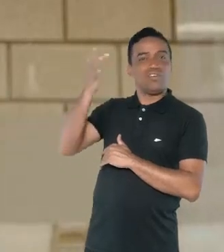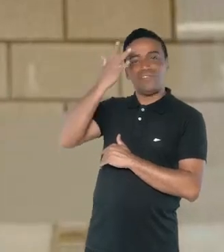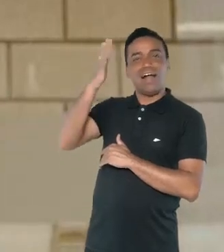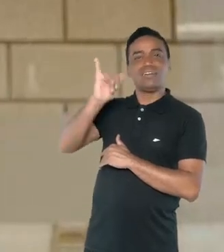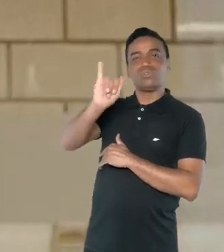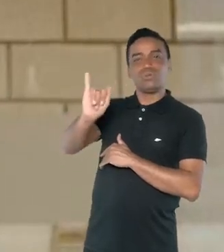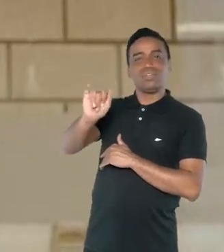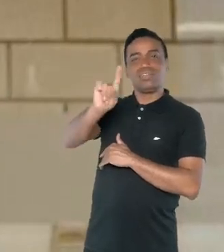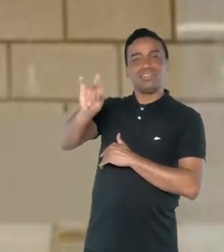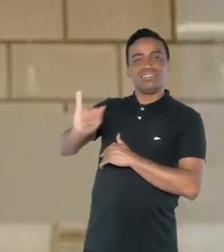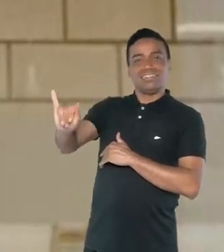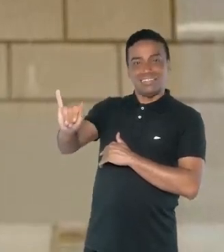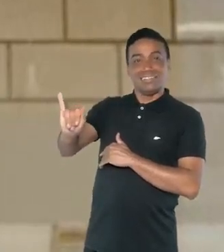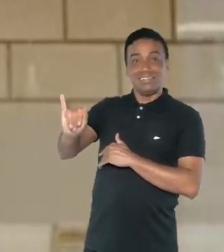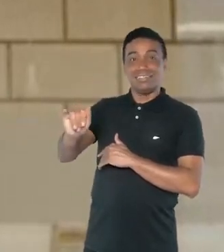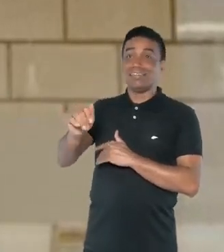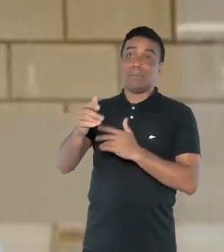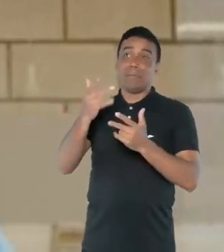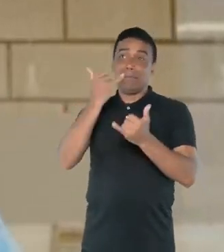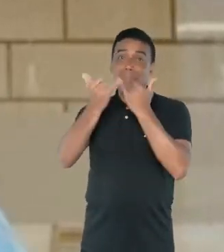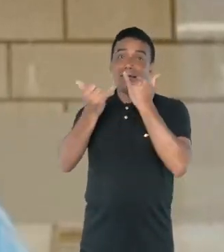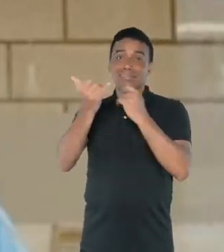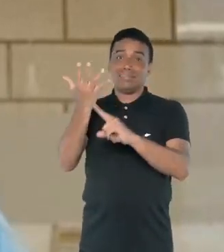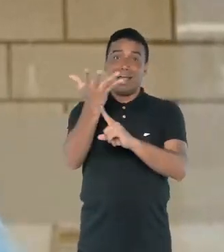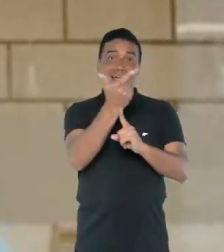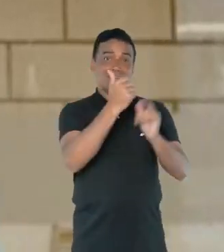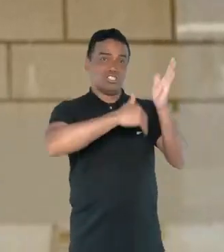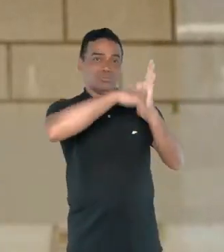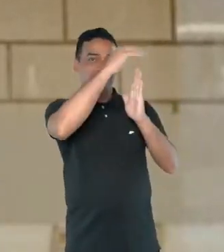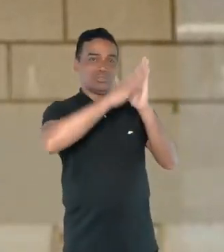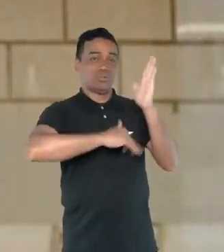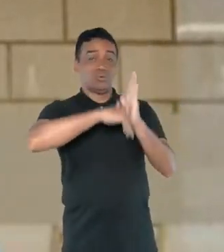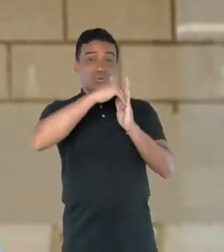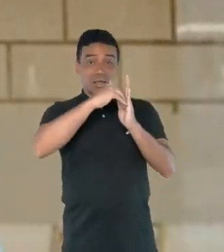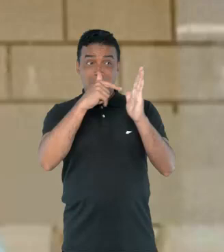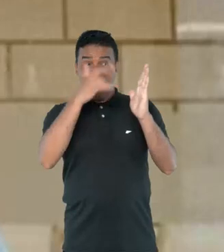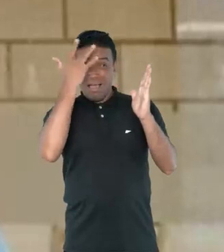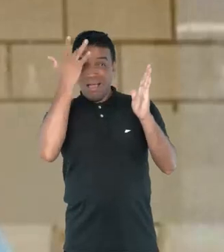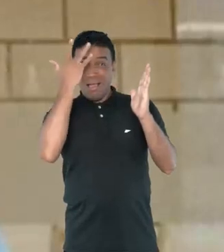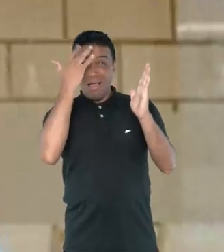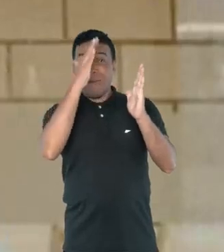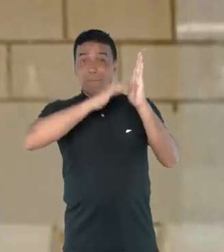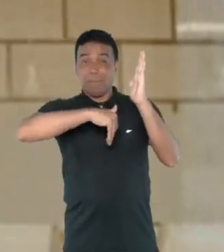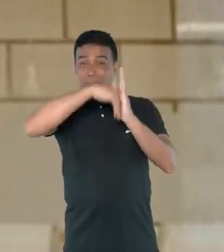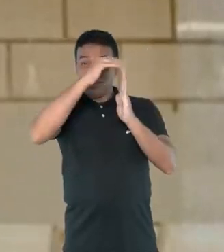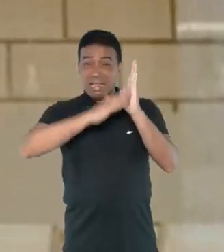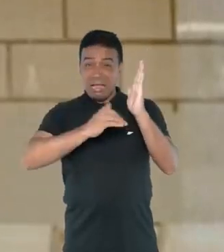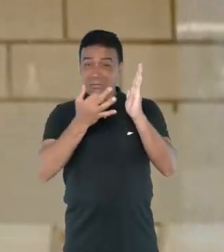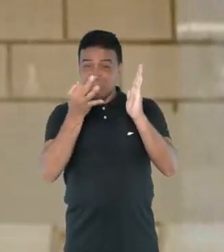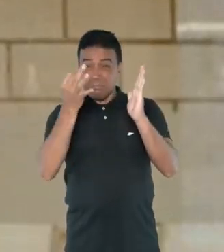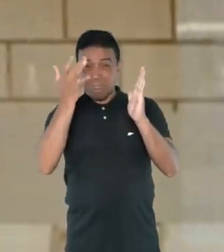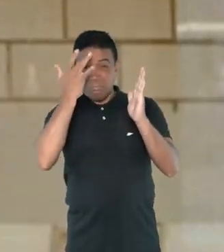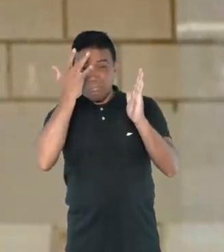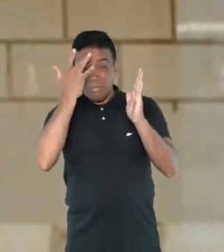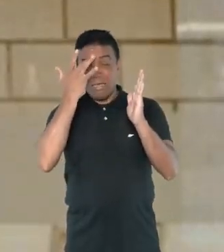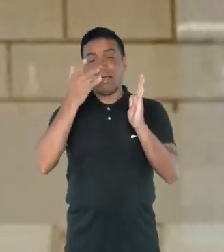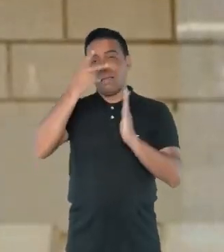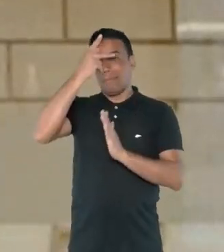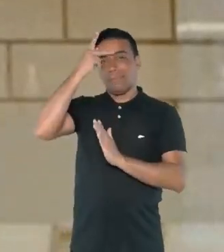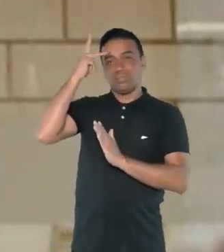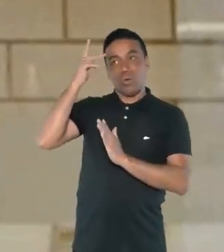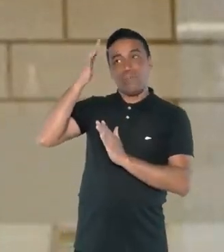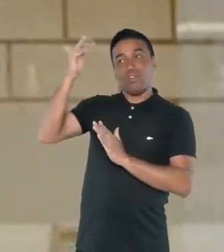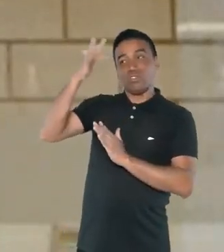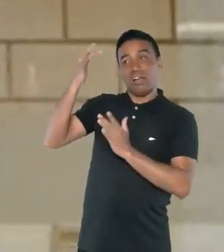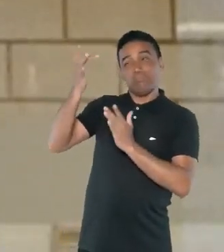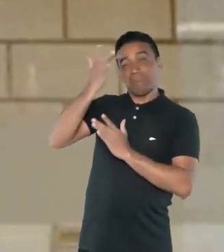fácil, né? Com a obra do pintor. Ele vai dizer, para pintar bem, ou seja, para filosofar bem, né? O pintor, ele